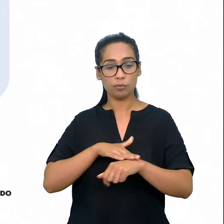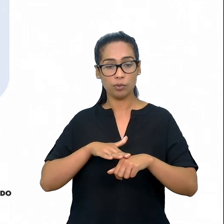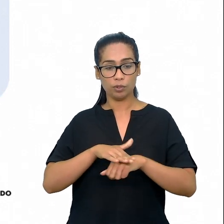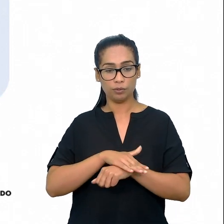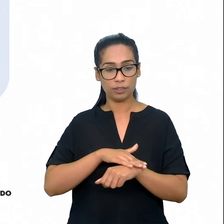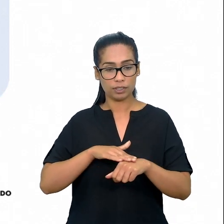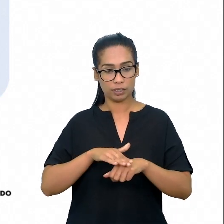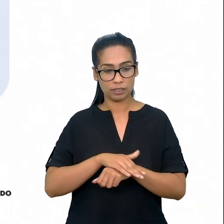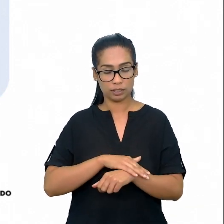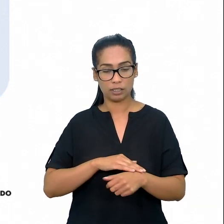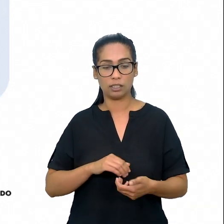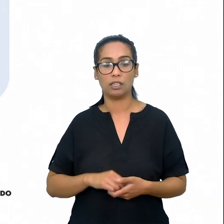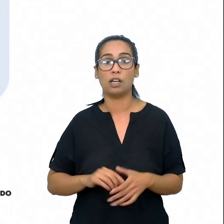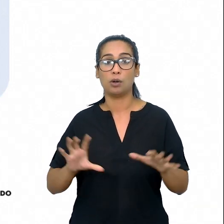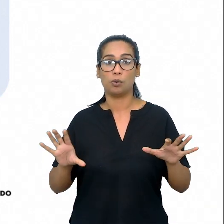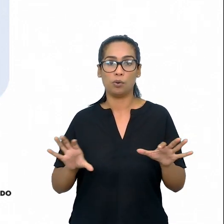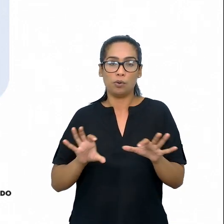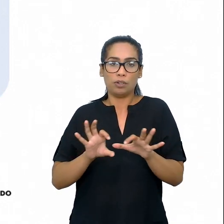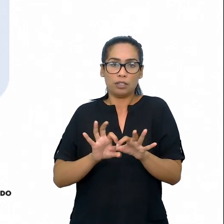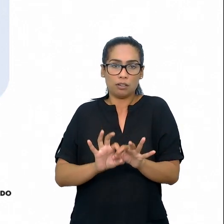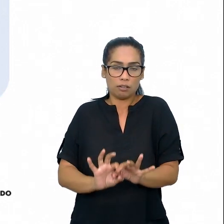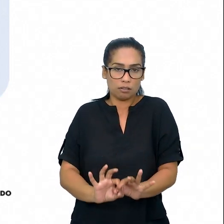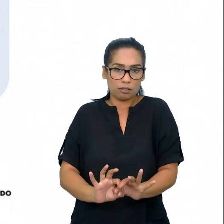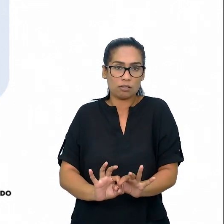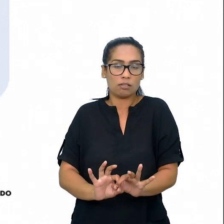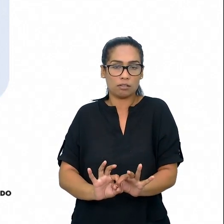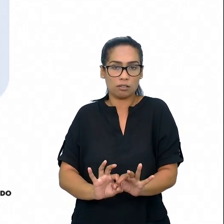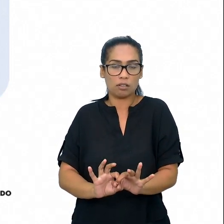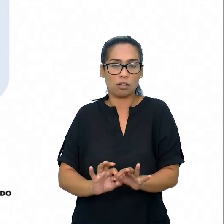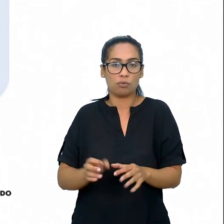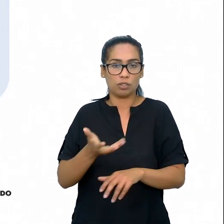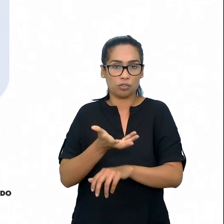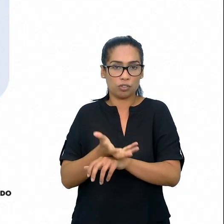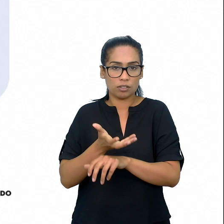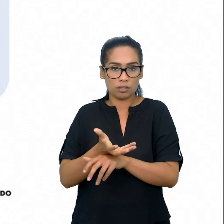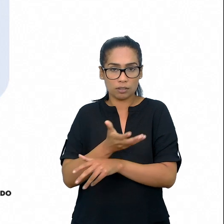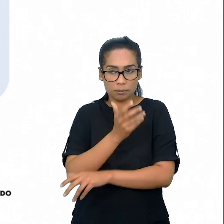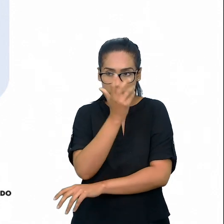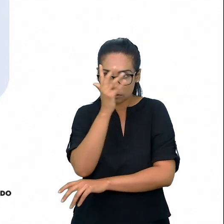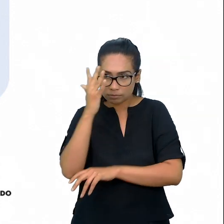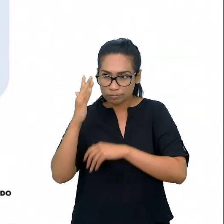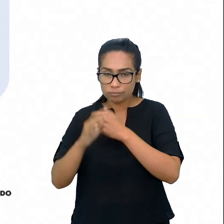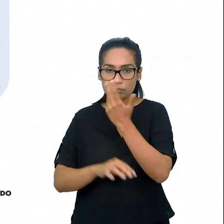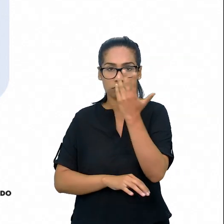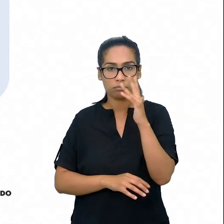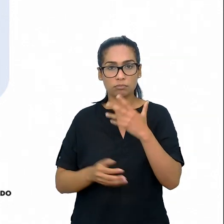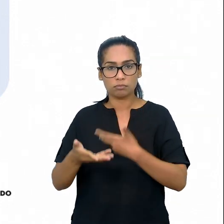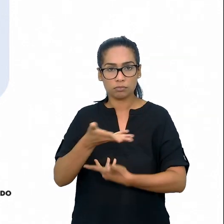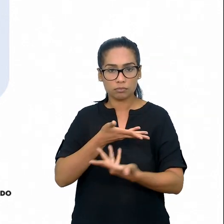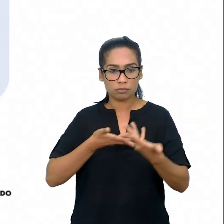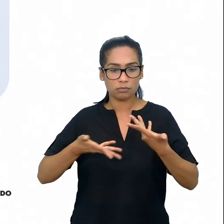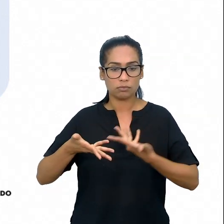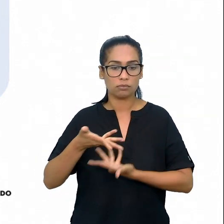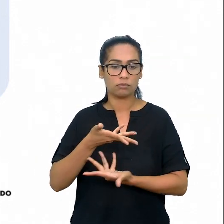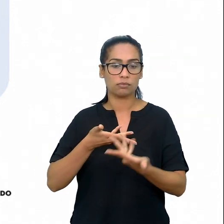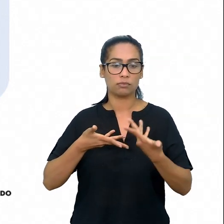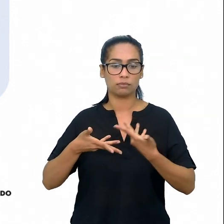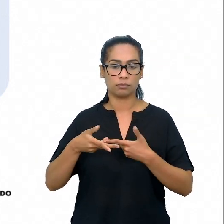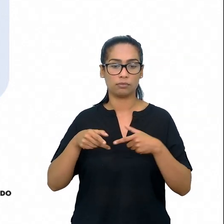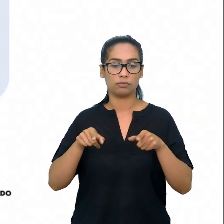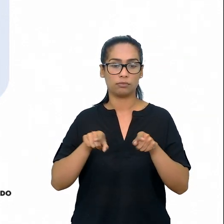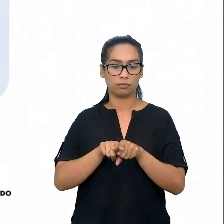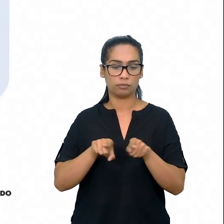a interdisciplinaridade na área de ciências da natureza, né? Essa é a parte 1, porque daqui 15 dias